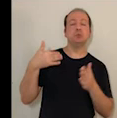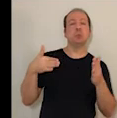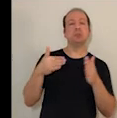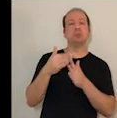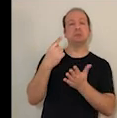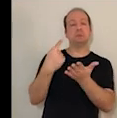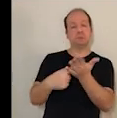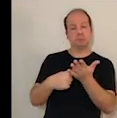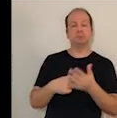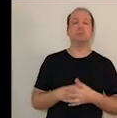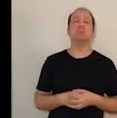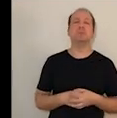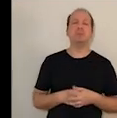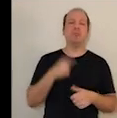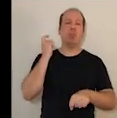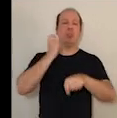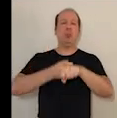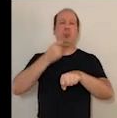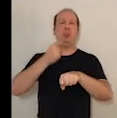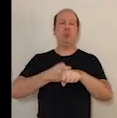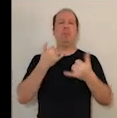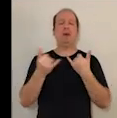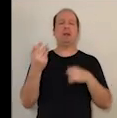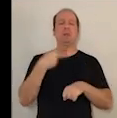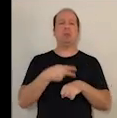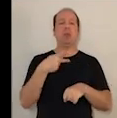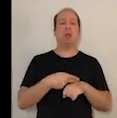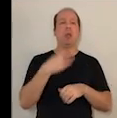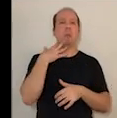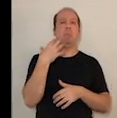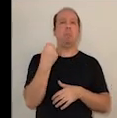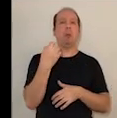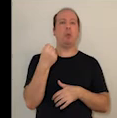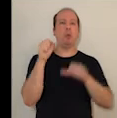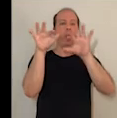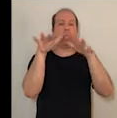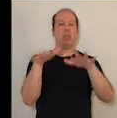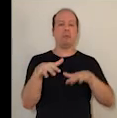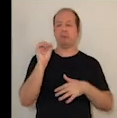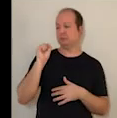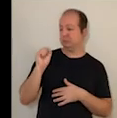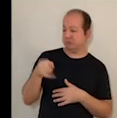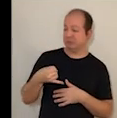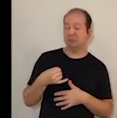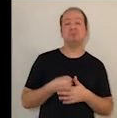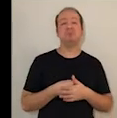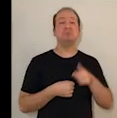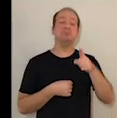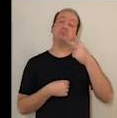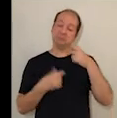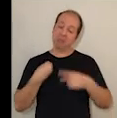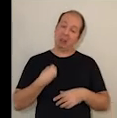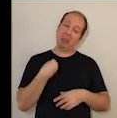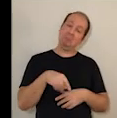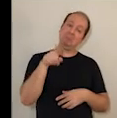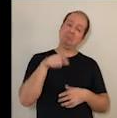Excelência. Todas. Ele está mais duro que uma pedra e mais branco que a neve. Sim, sim. É,